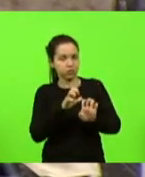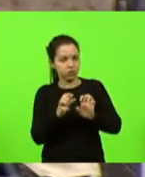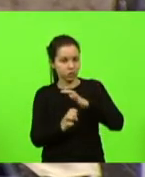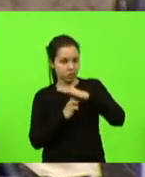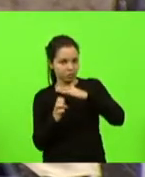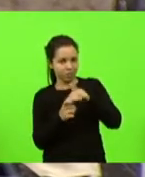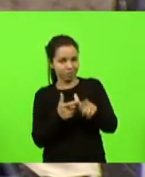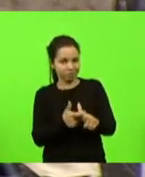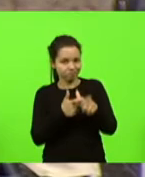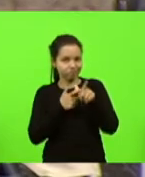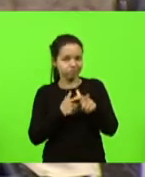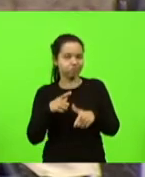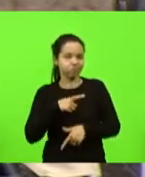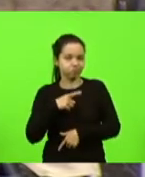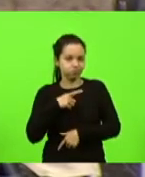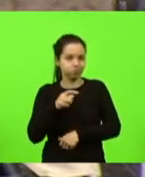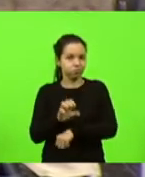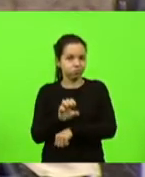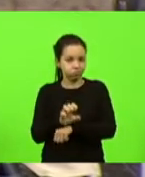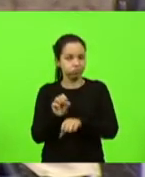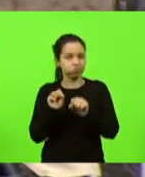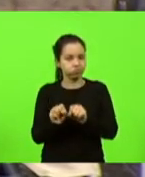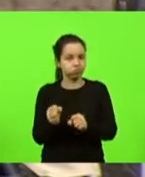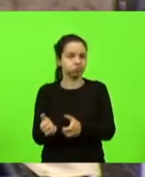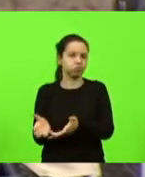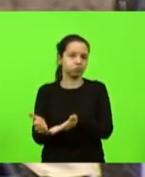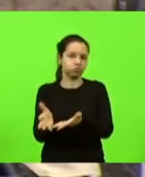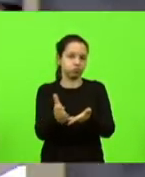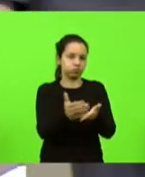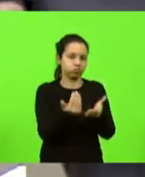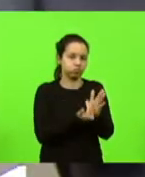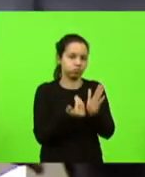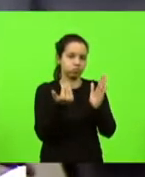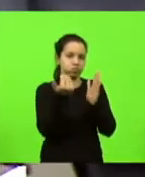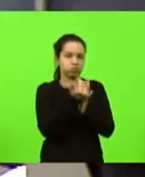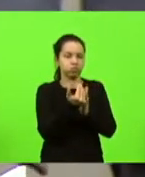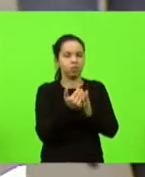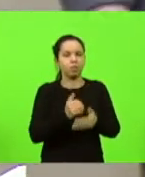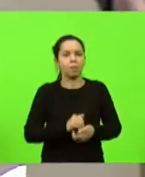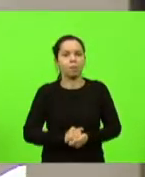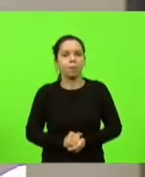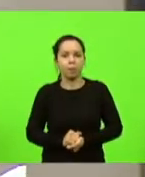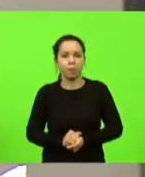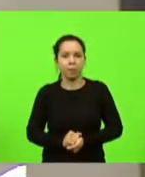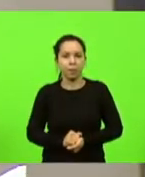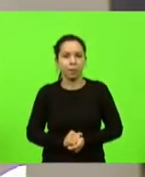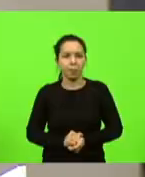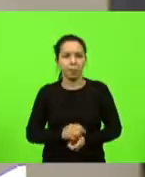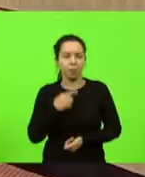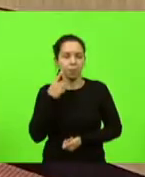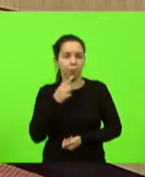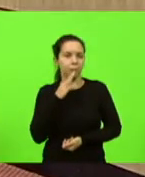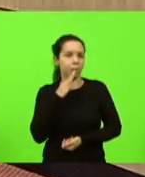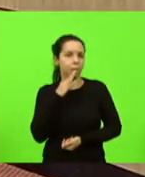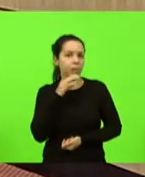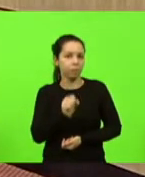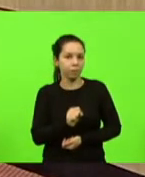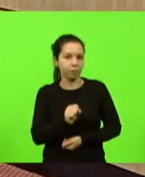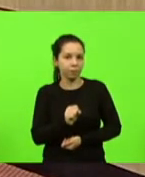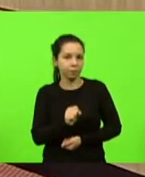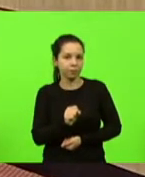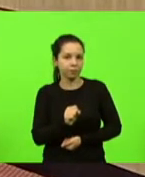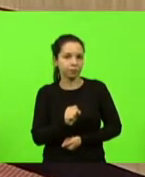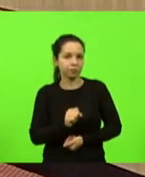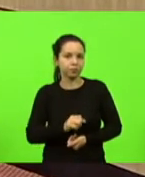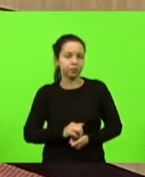endividados e o Estado que pode arrecadar mais. Obrigado, presidente. Presidente. Deputado Bruno Souza. Depois, Márcio.